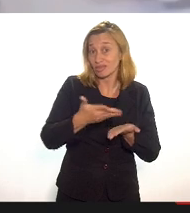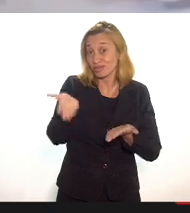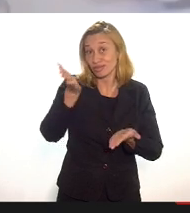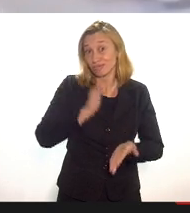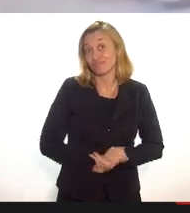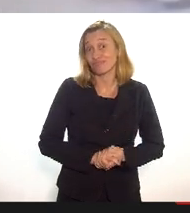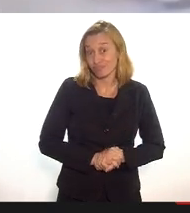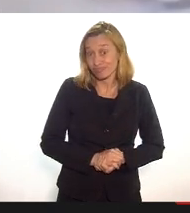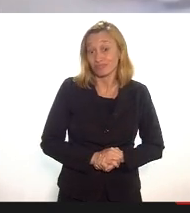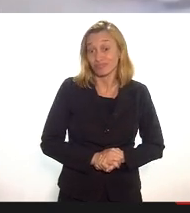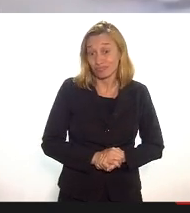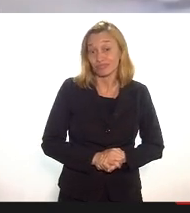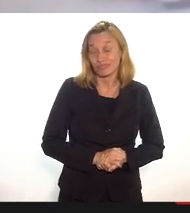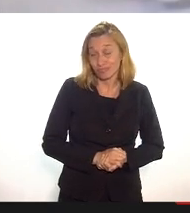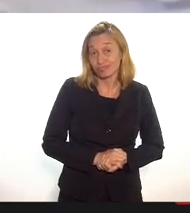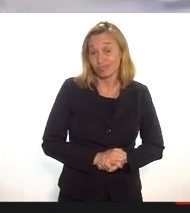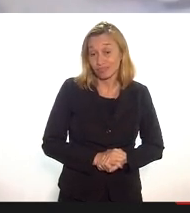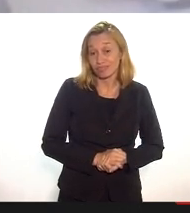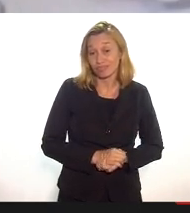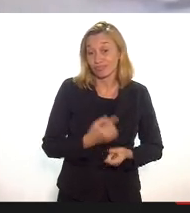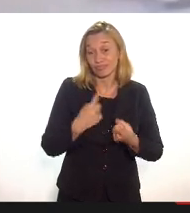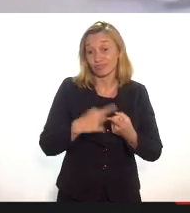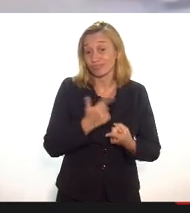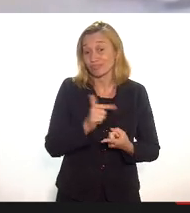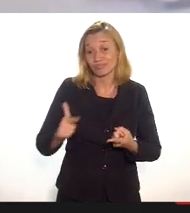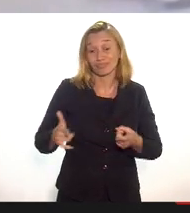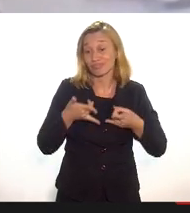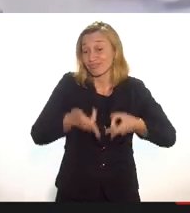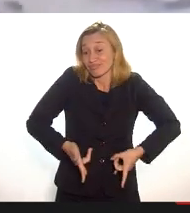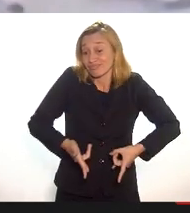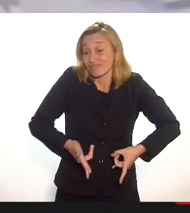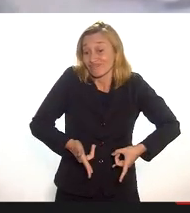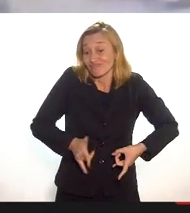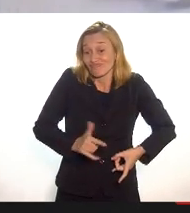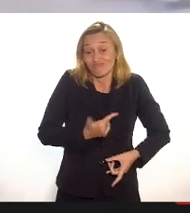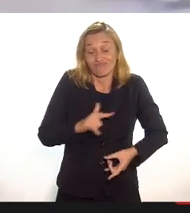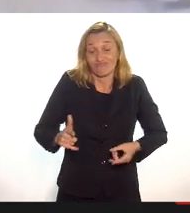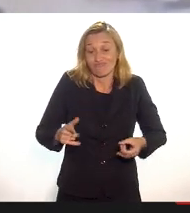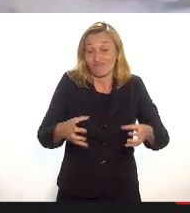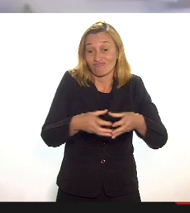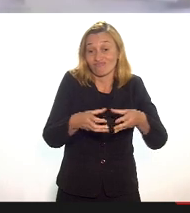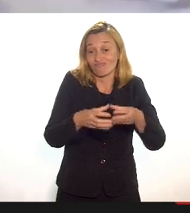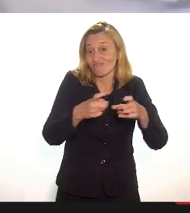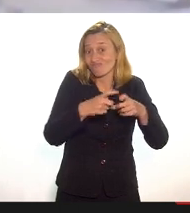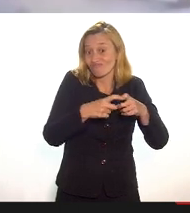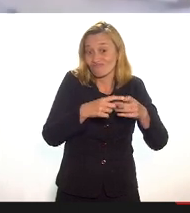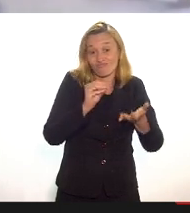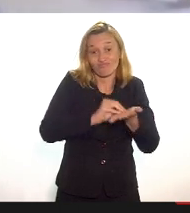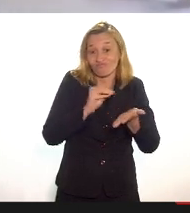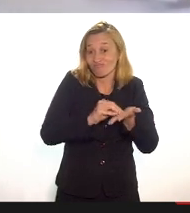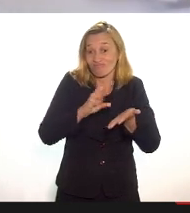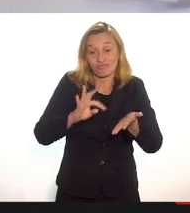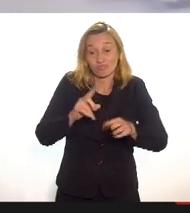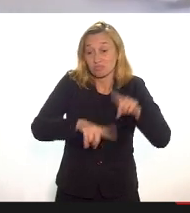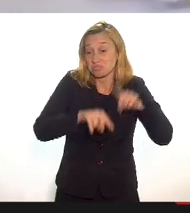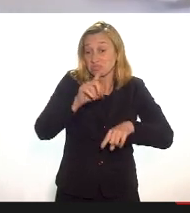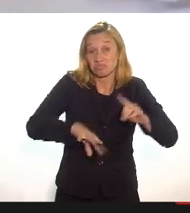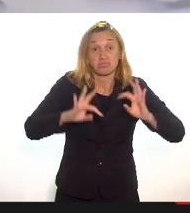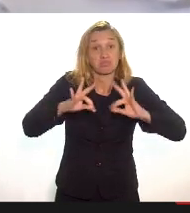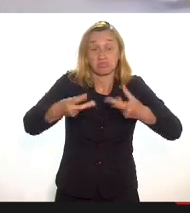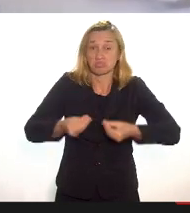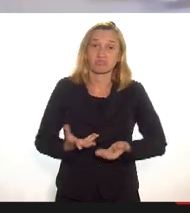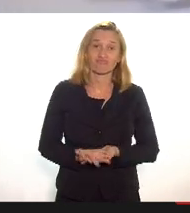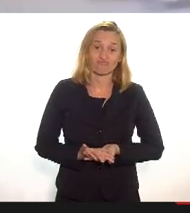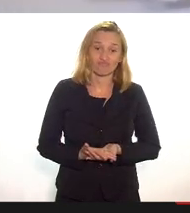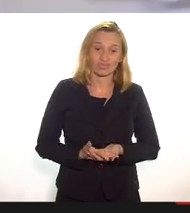morrendo 2.800 pessoas, porque não tem leito, não tem equipe médica, falta insumo, falta tudo. E